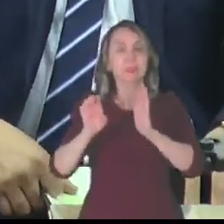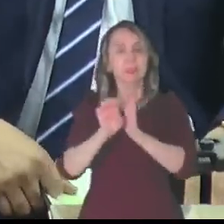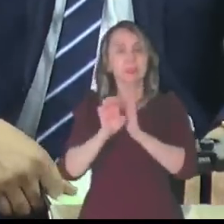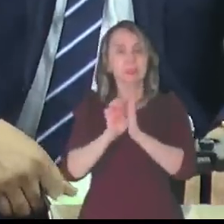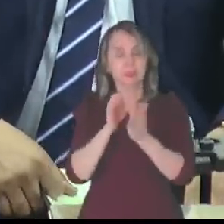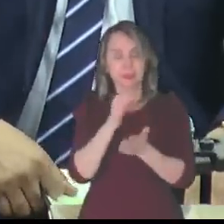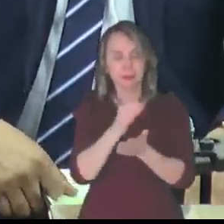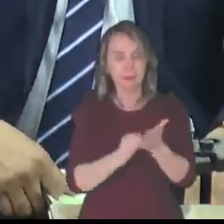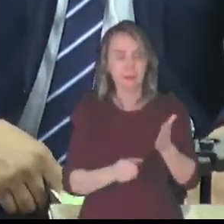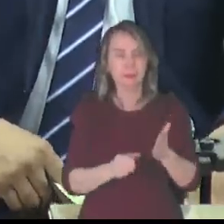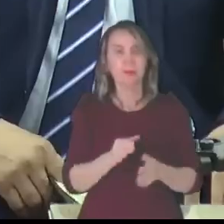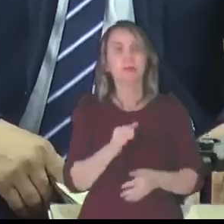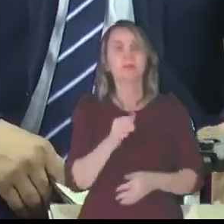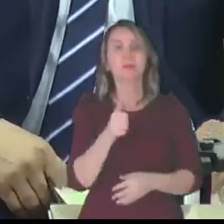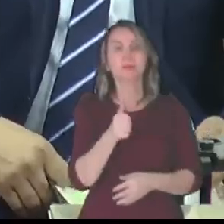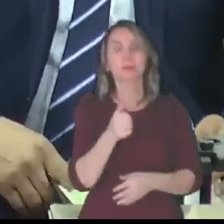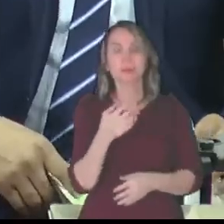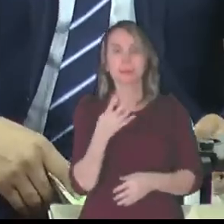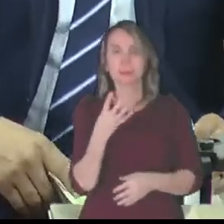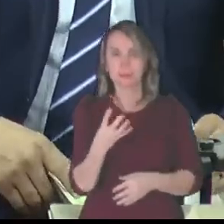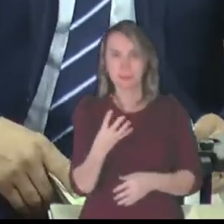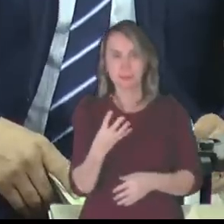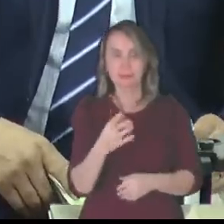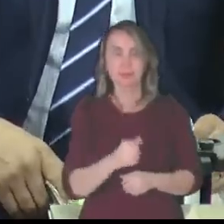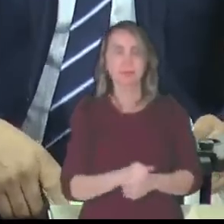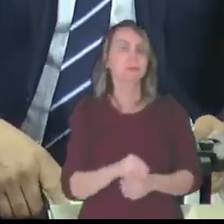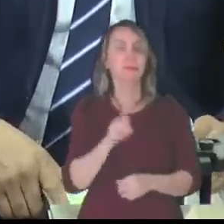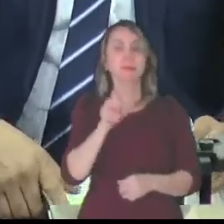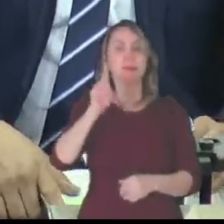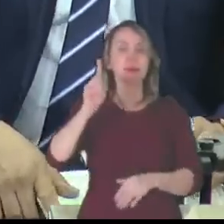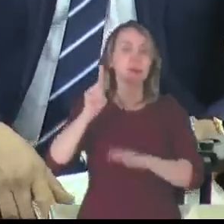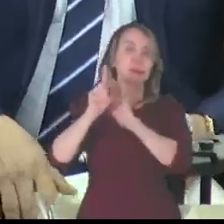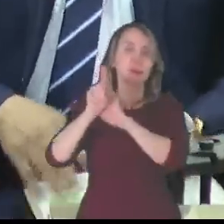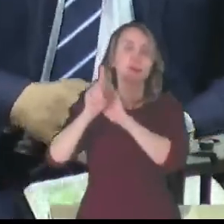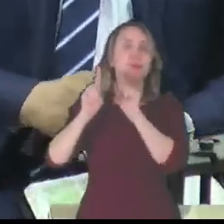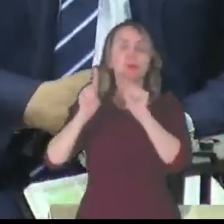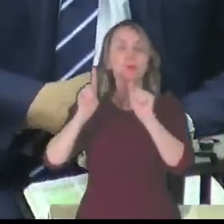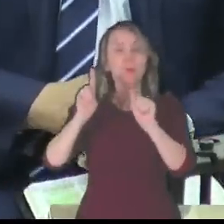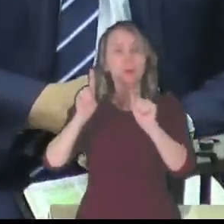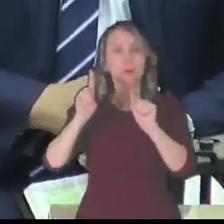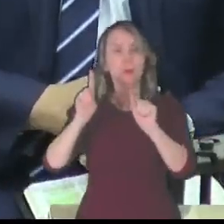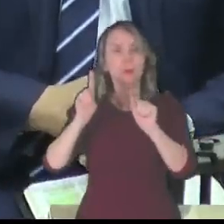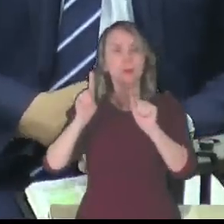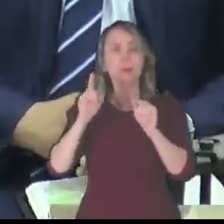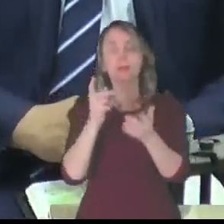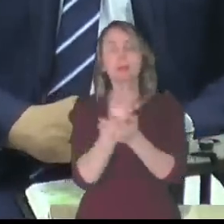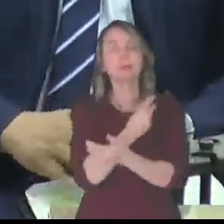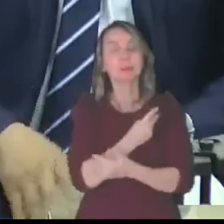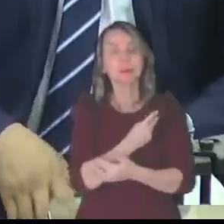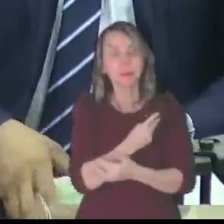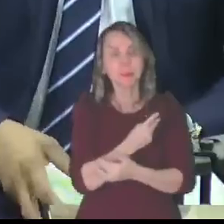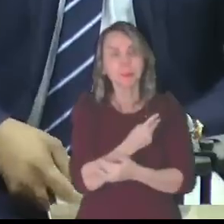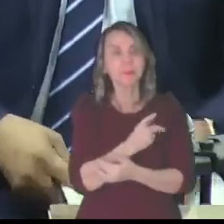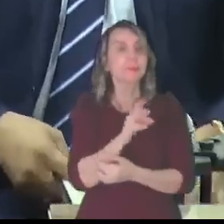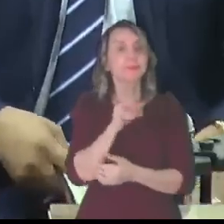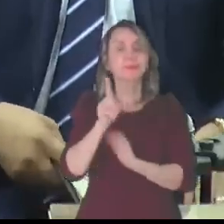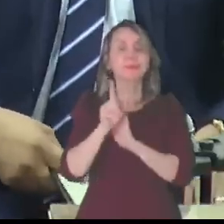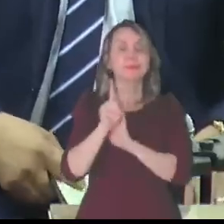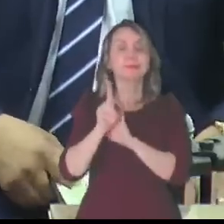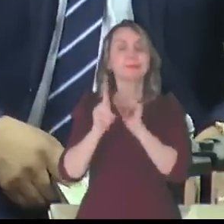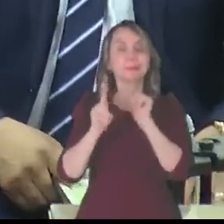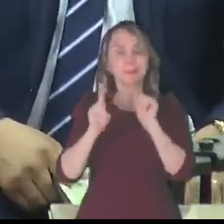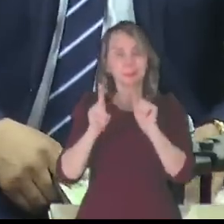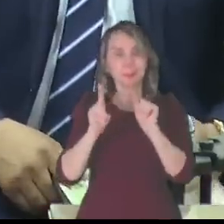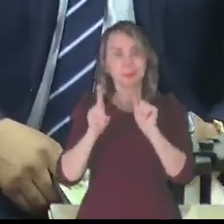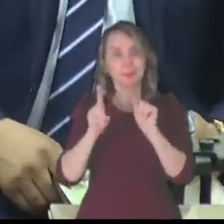13 14 Capítulo 14 né que Deus abriu o que no capítulo 14 diz eu não vou ler porque você já sabem o que foi que Deus abriu